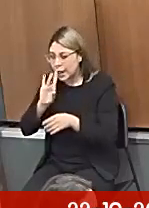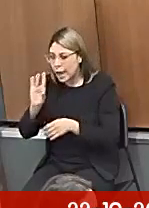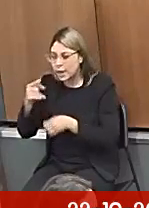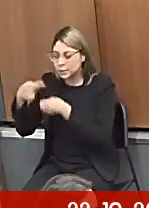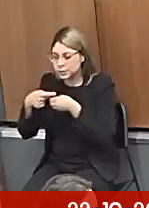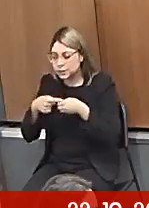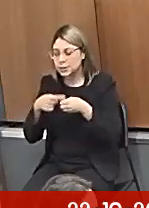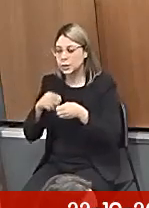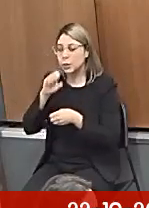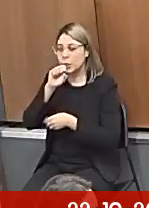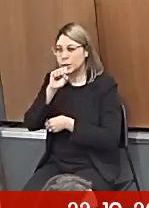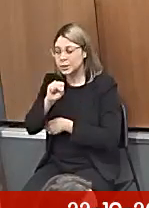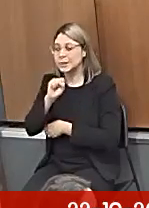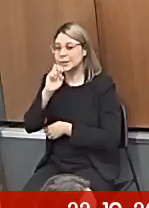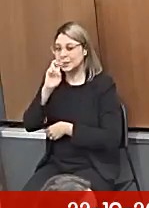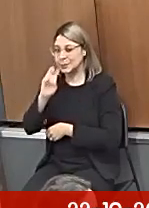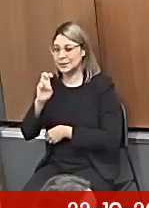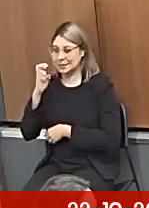dentro dos